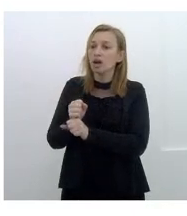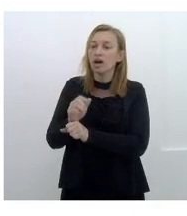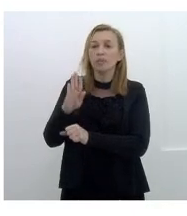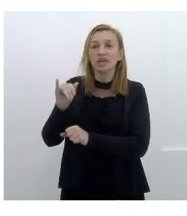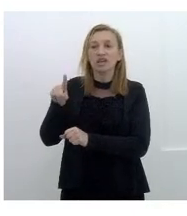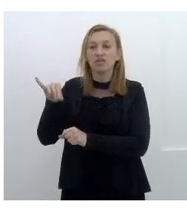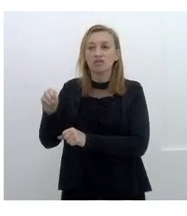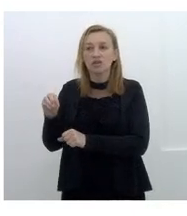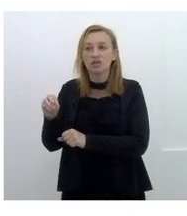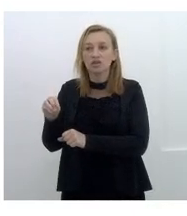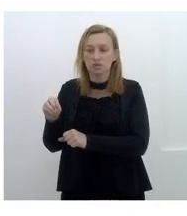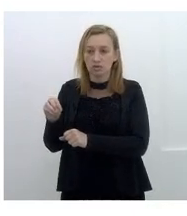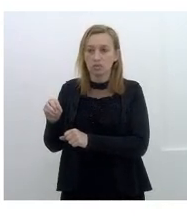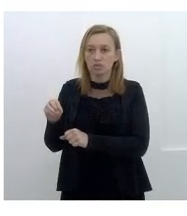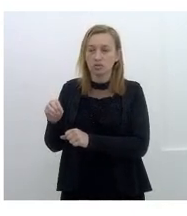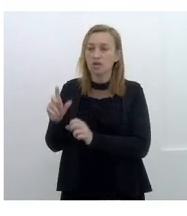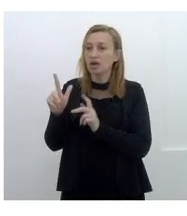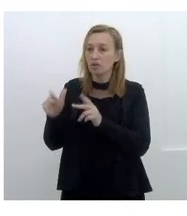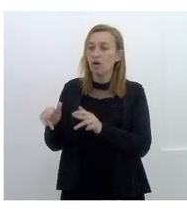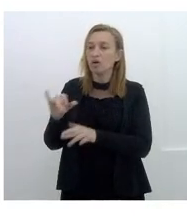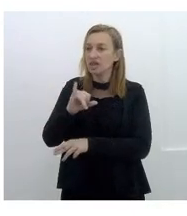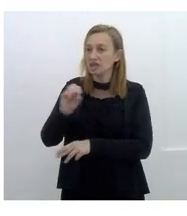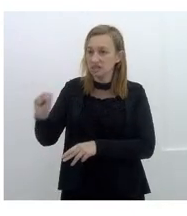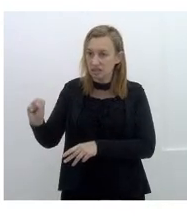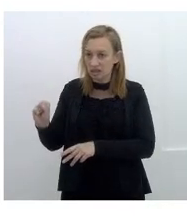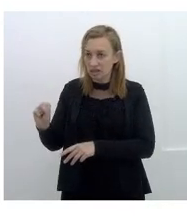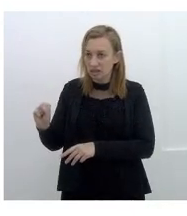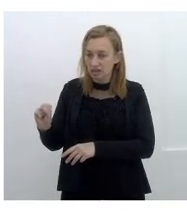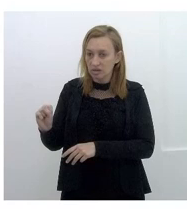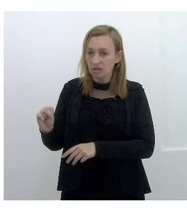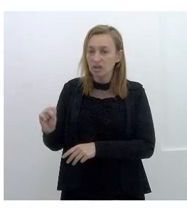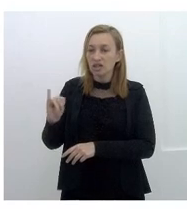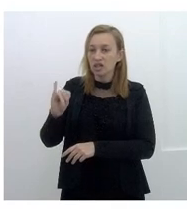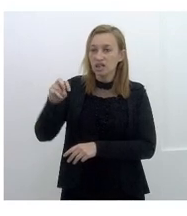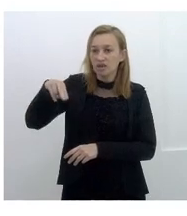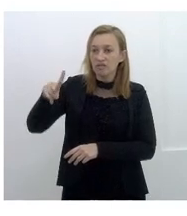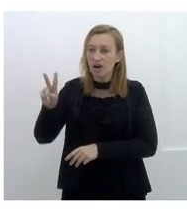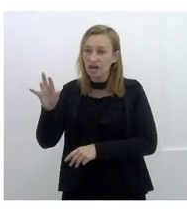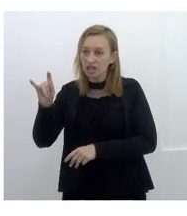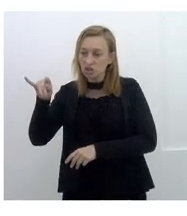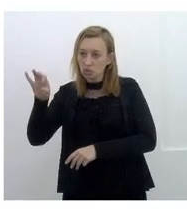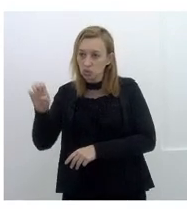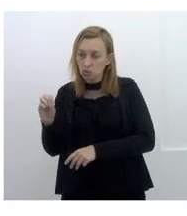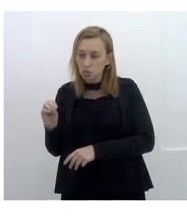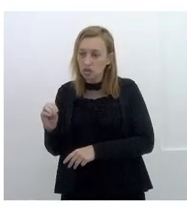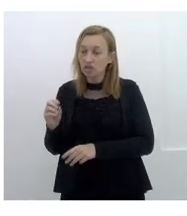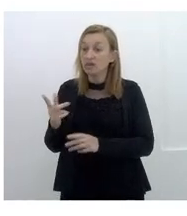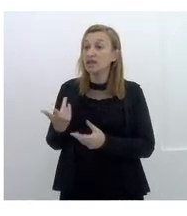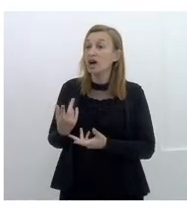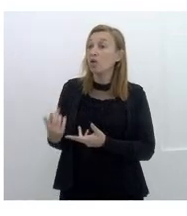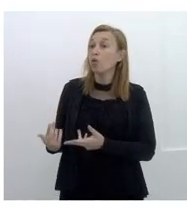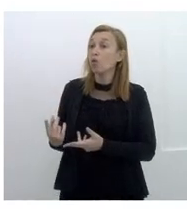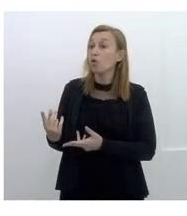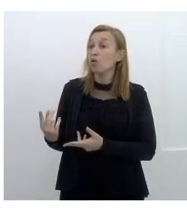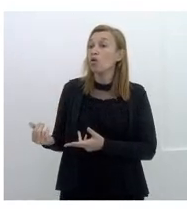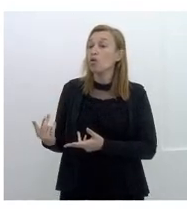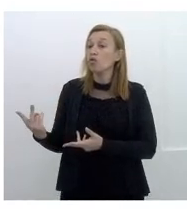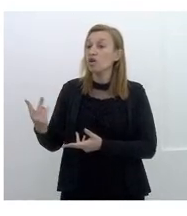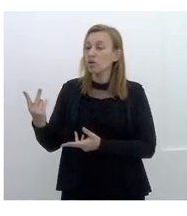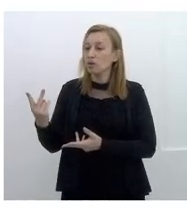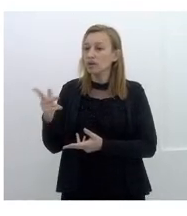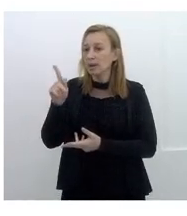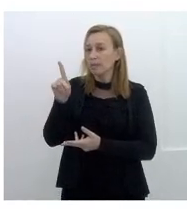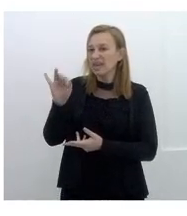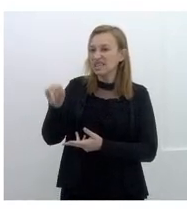como se ele fosse inválido igual INSS como se ele fosse invadido e a gente vai dar o valor da pensão